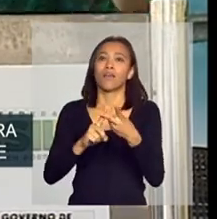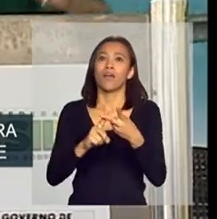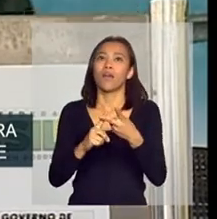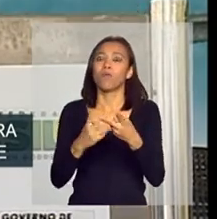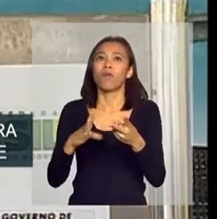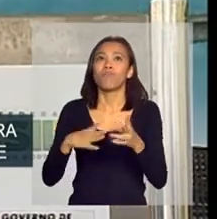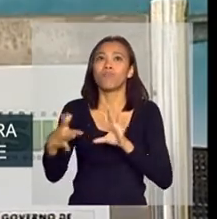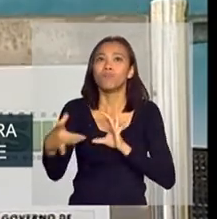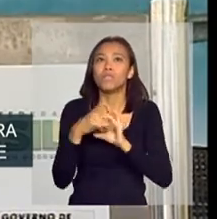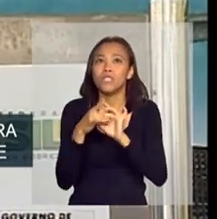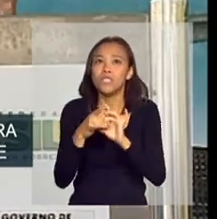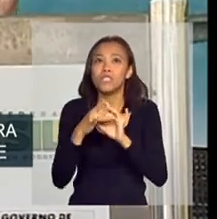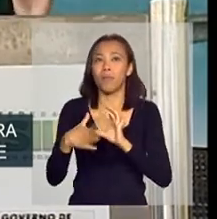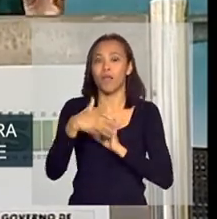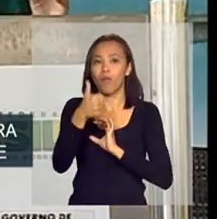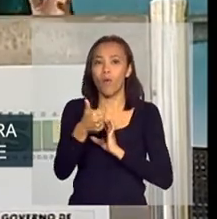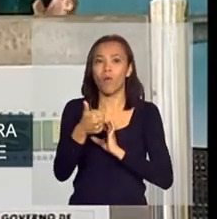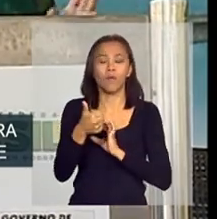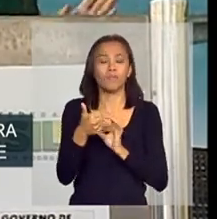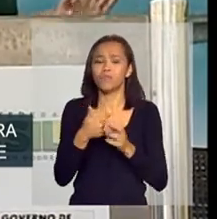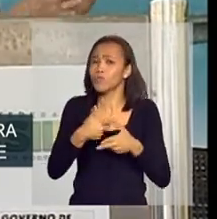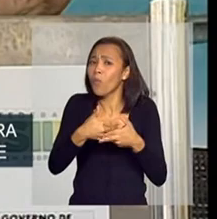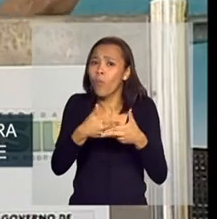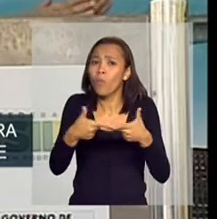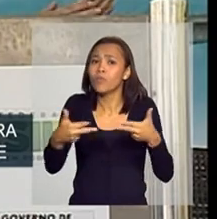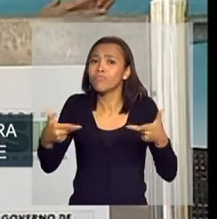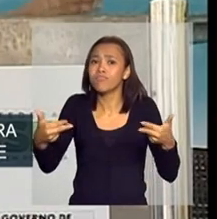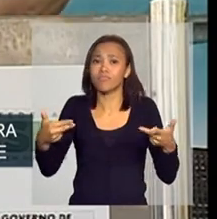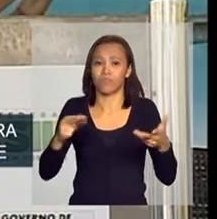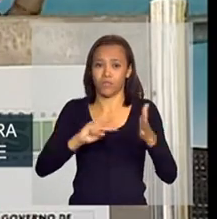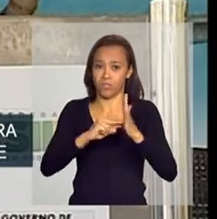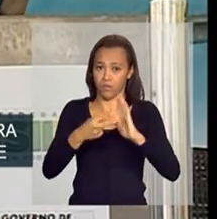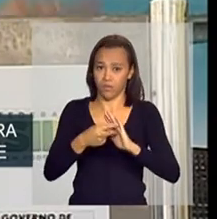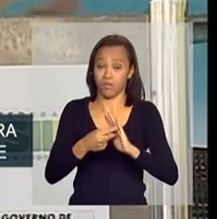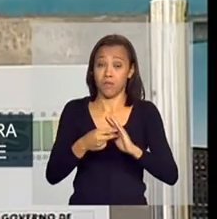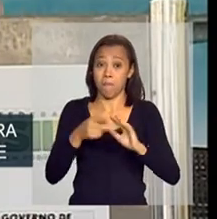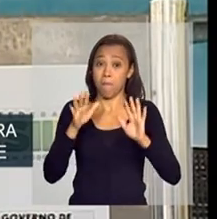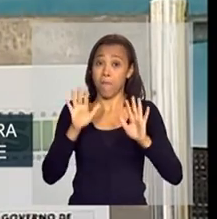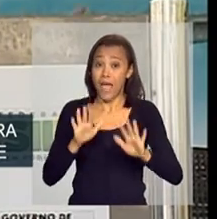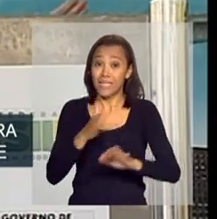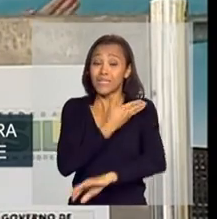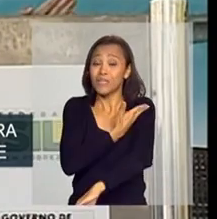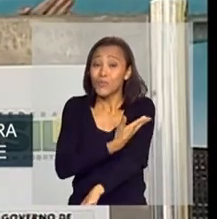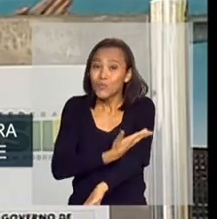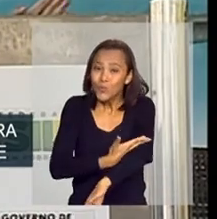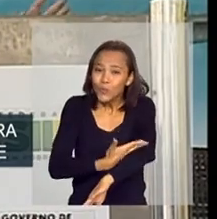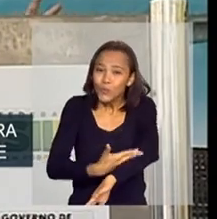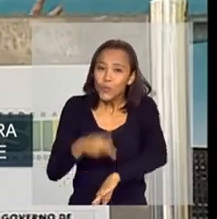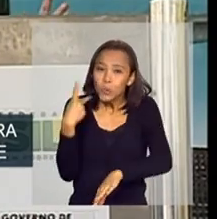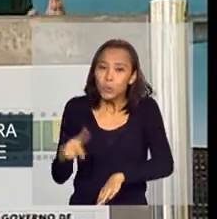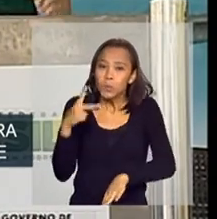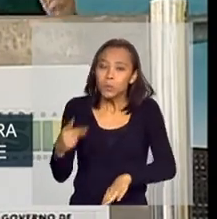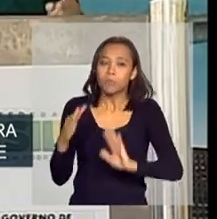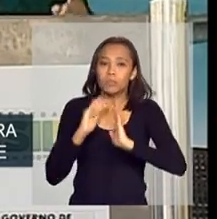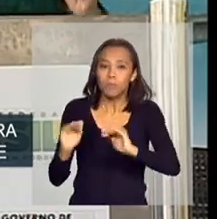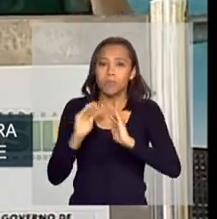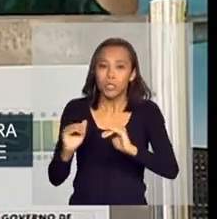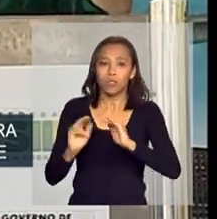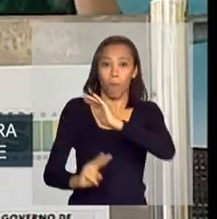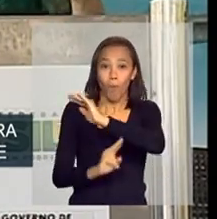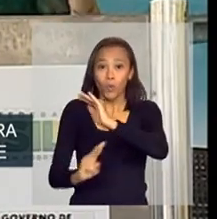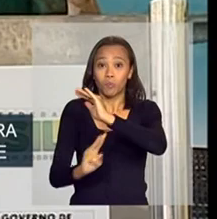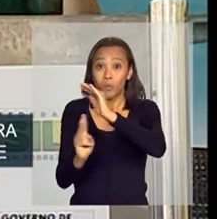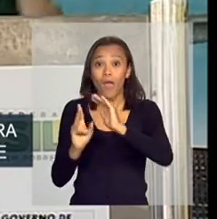uma vida melhor, enfim. Essa mania do Deda por ponte é